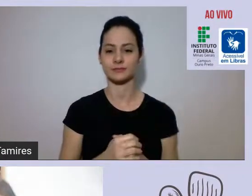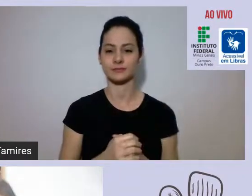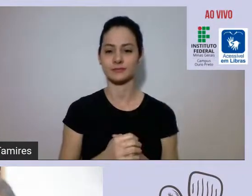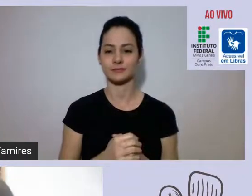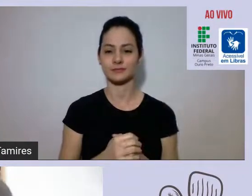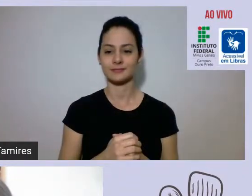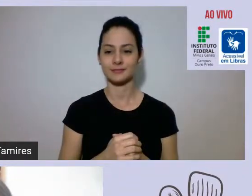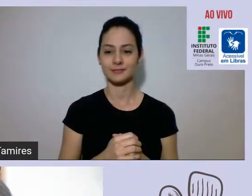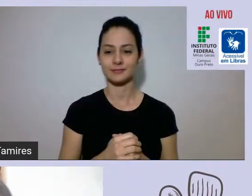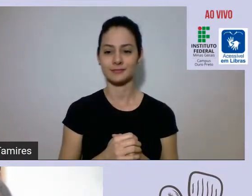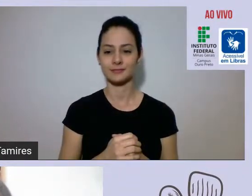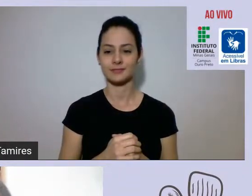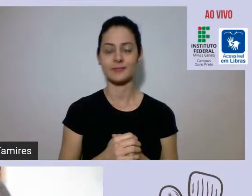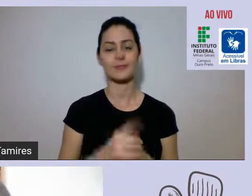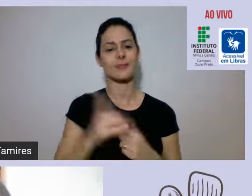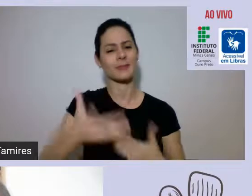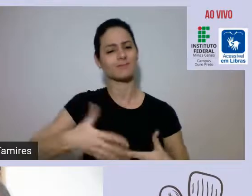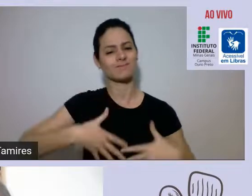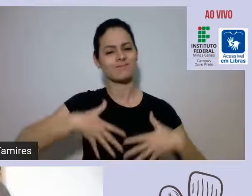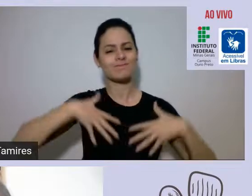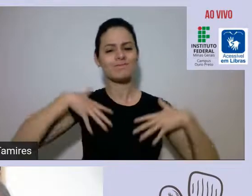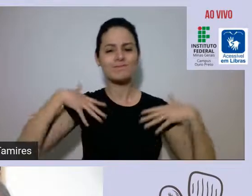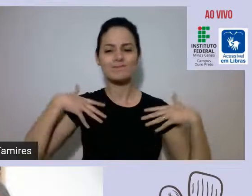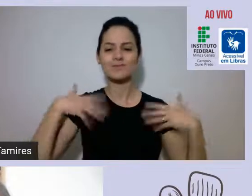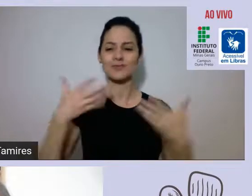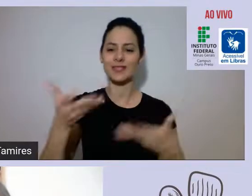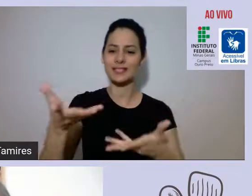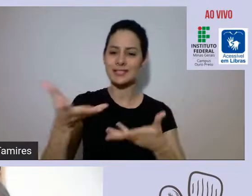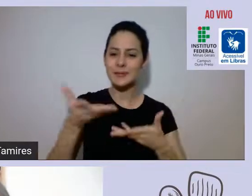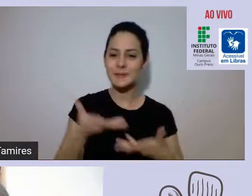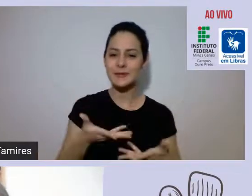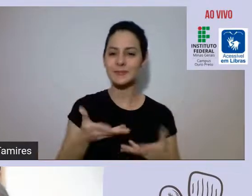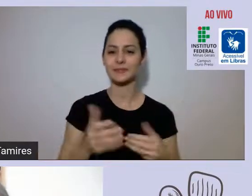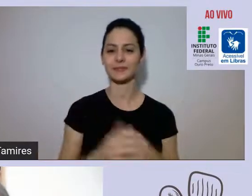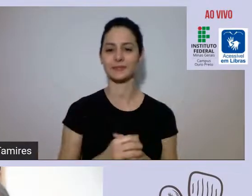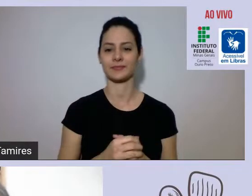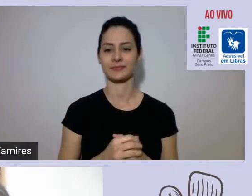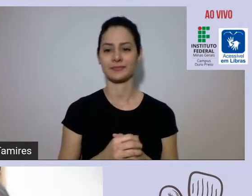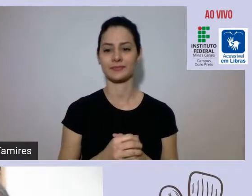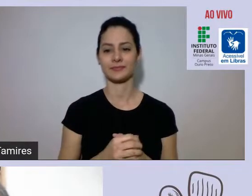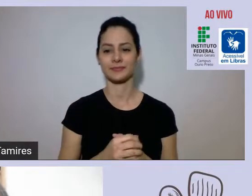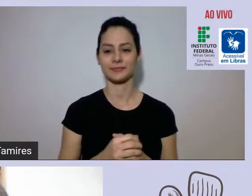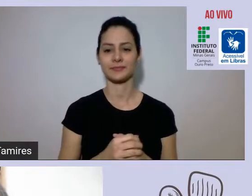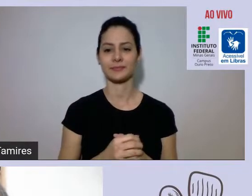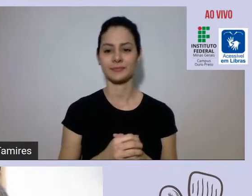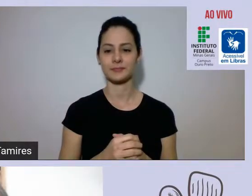Brasil. É uma honra receber aqui você para esse bate-papo.